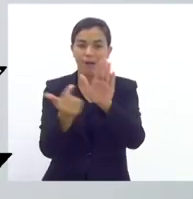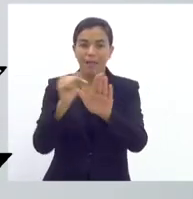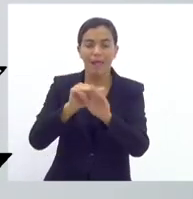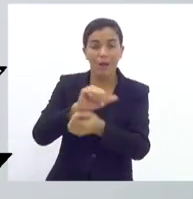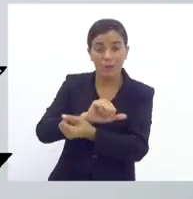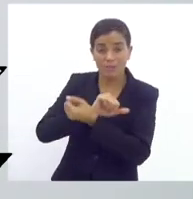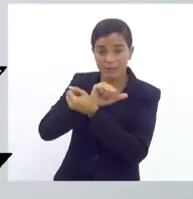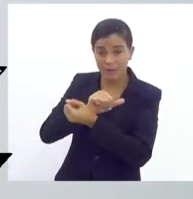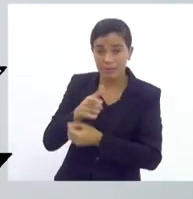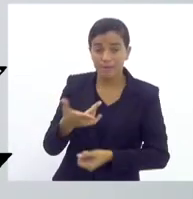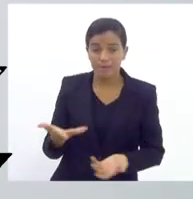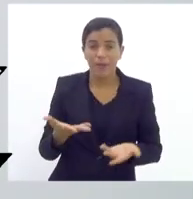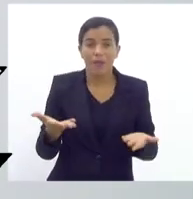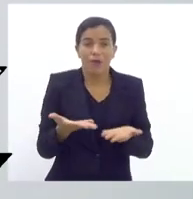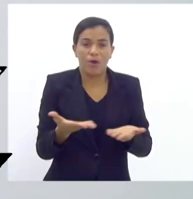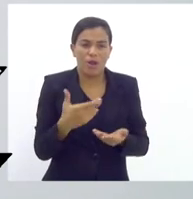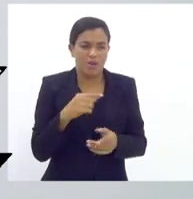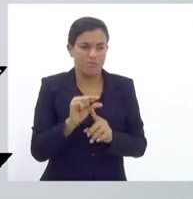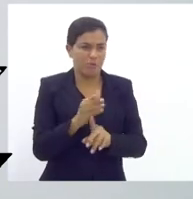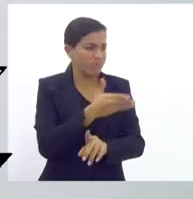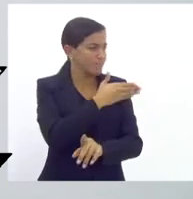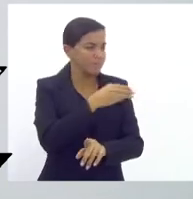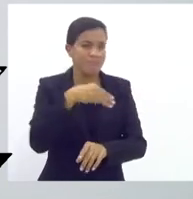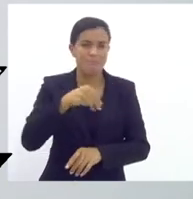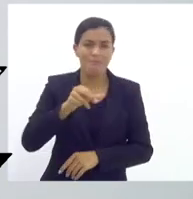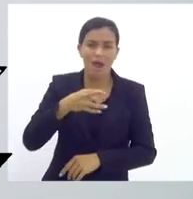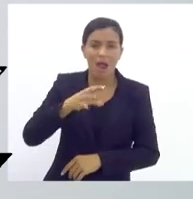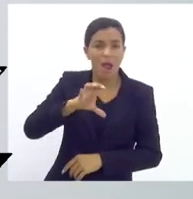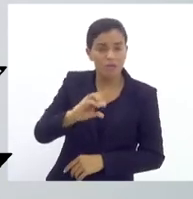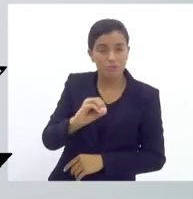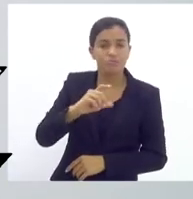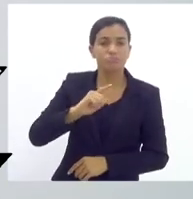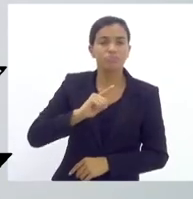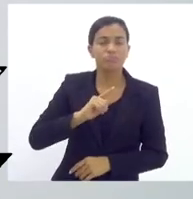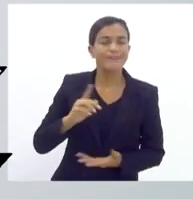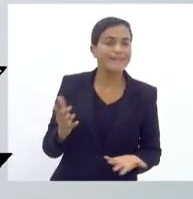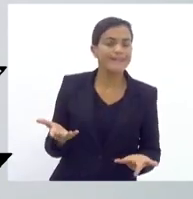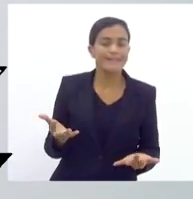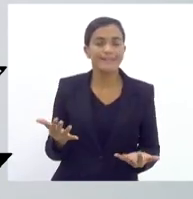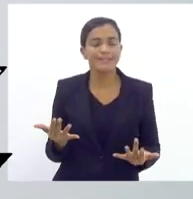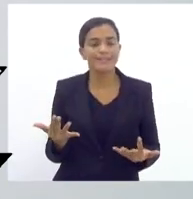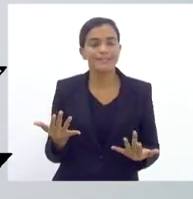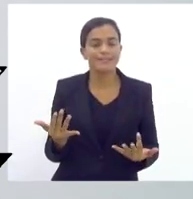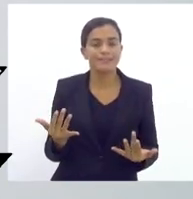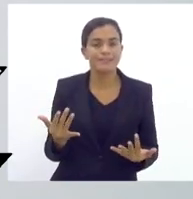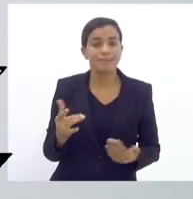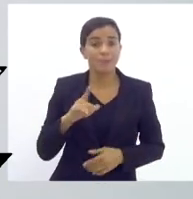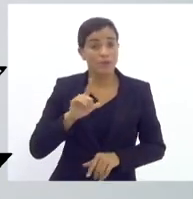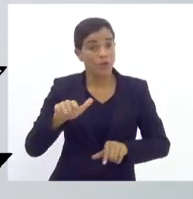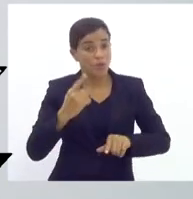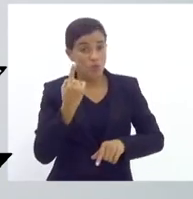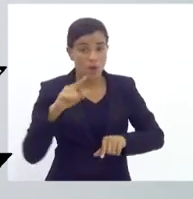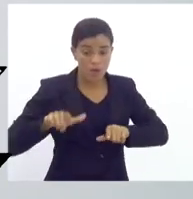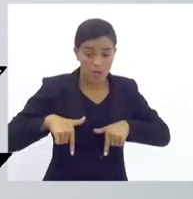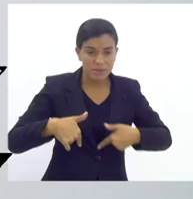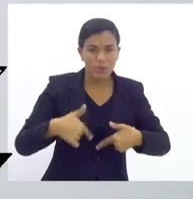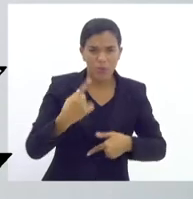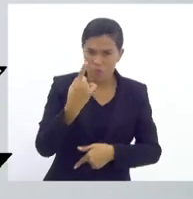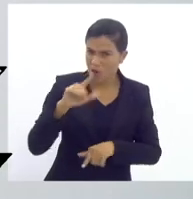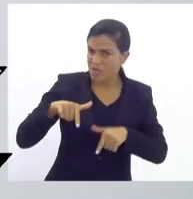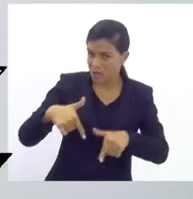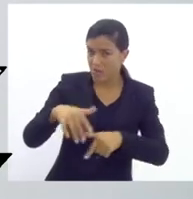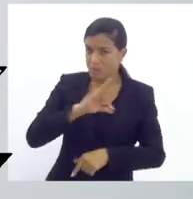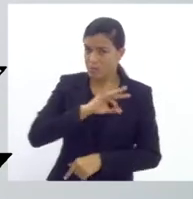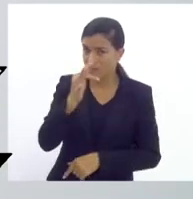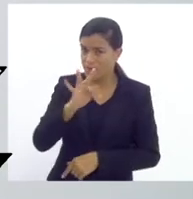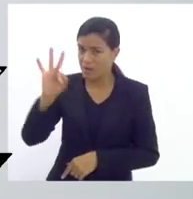né e agora recentemente Março foi uma ação Parece que foi uma ação da